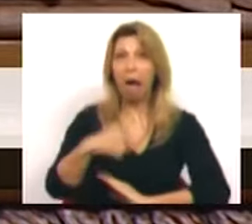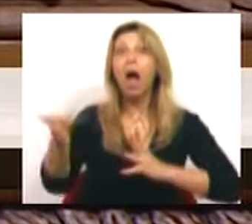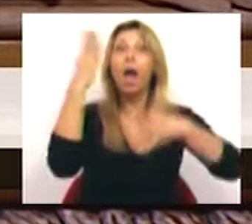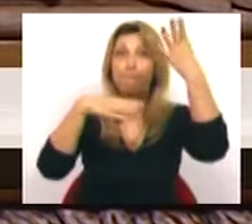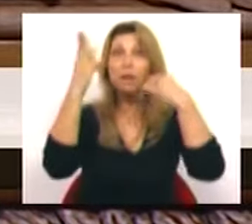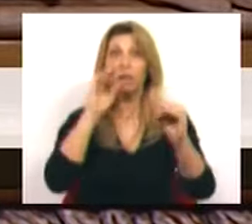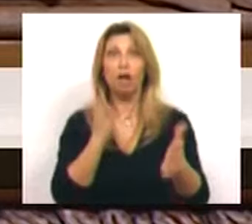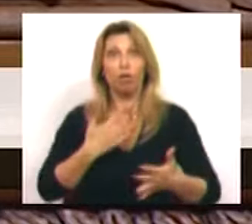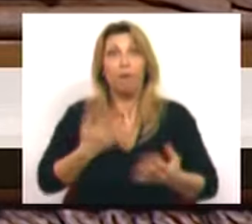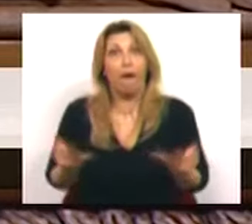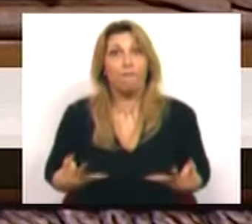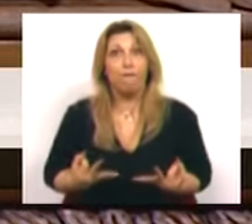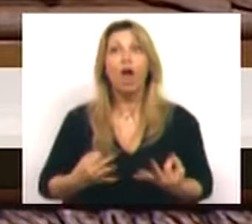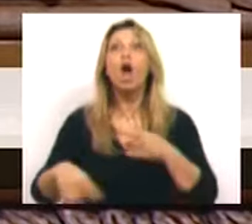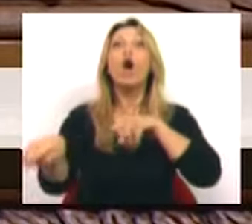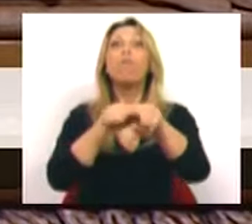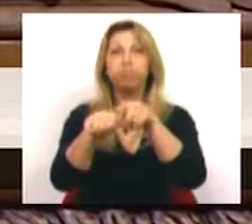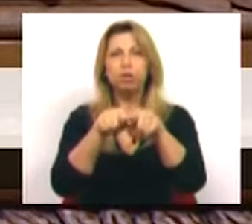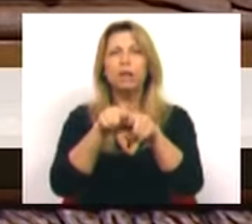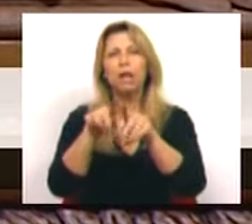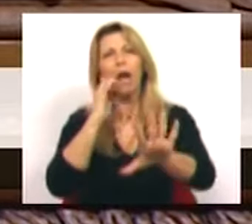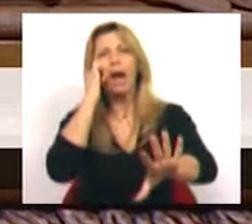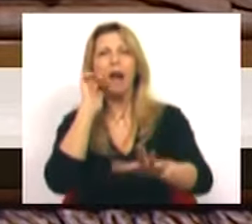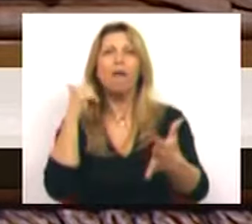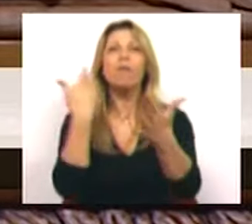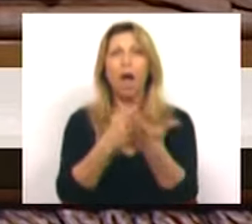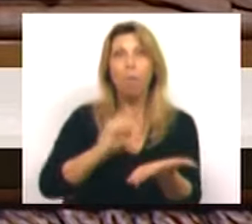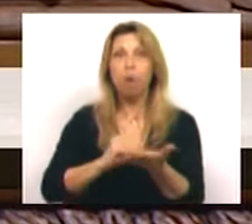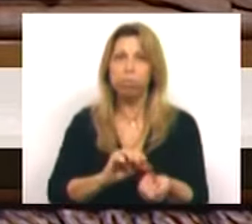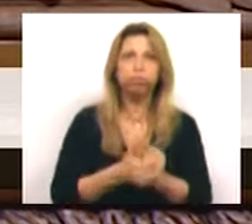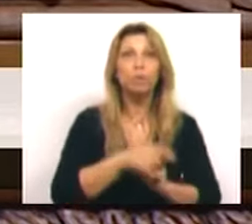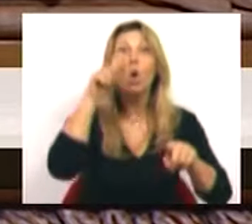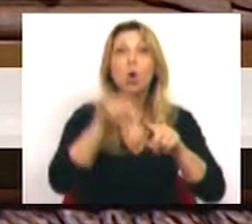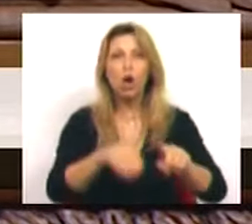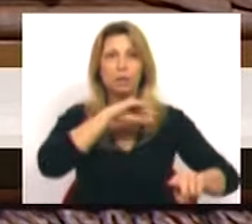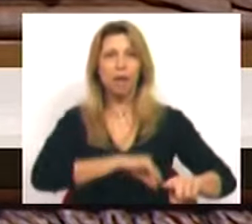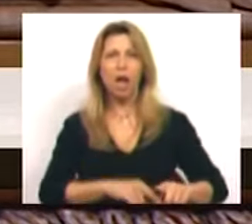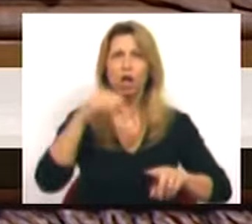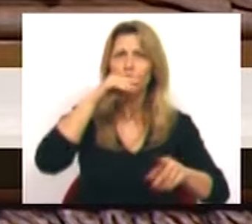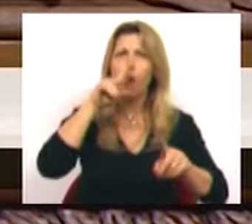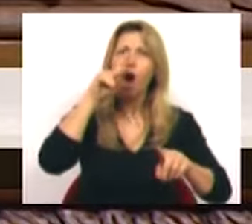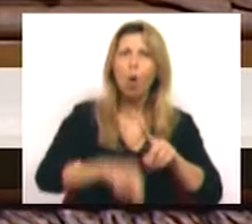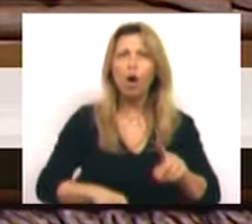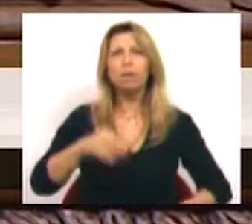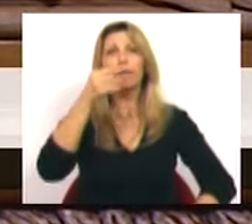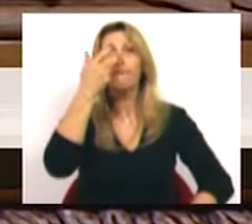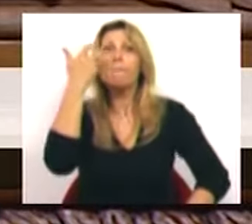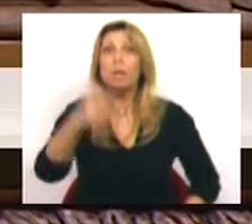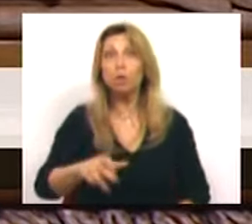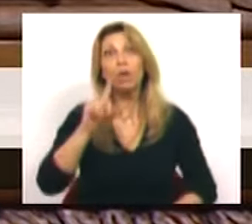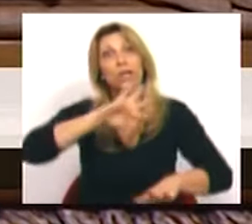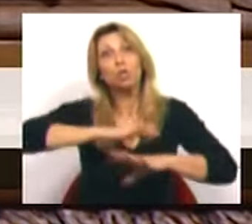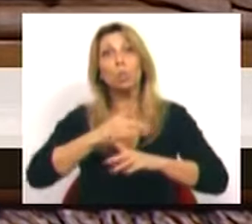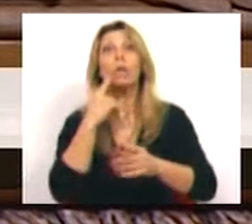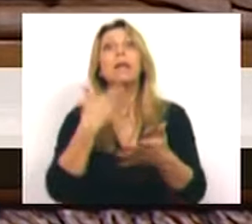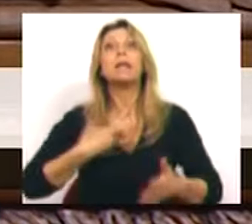é que a política de agravamento da exploração e empobrecimento, de cortes de salários, de pensões e de outros direitos sociais, foi